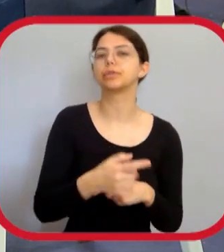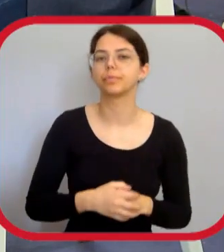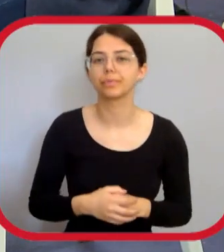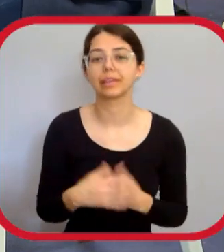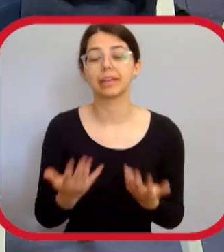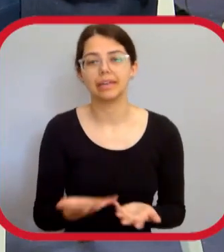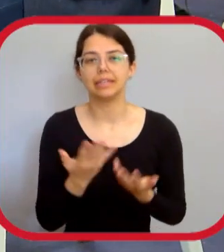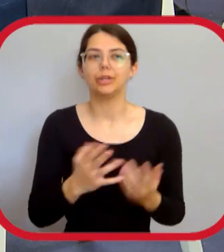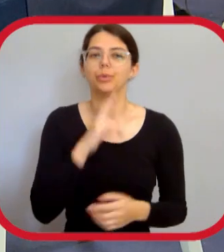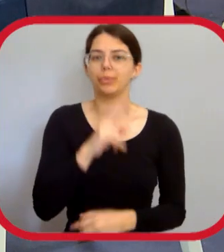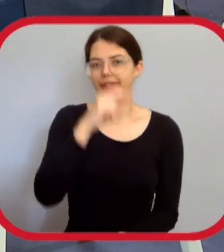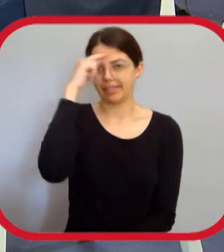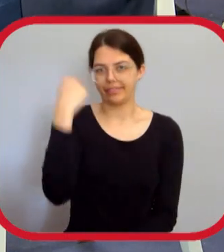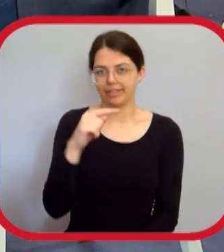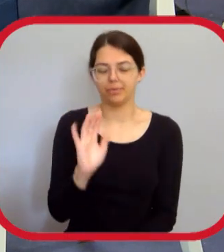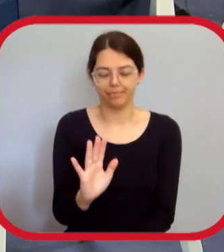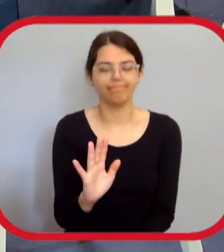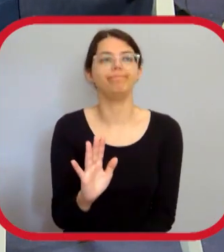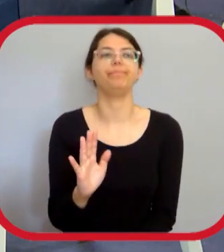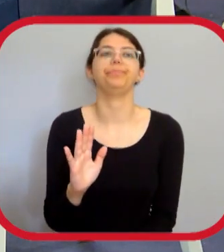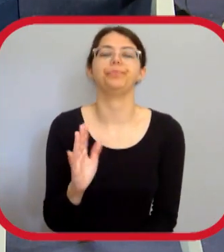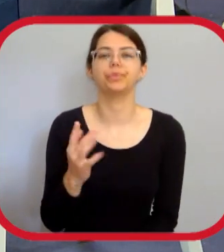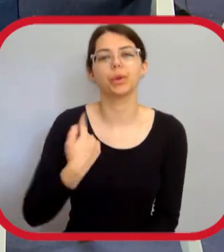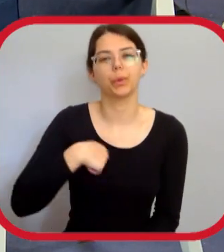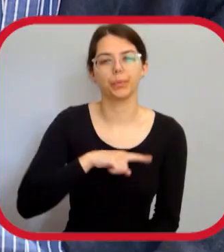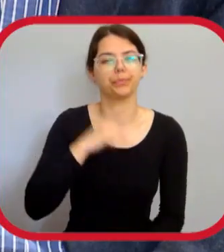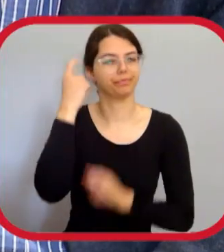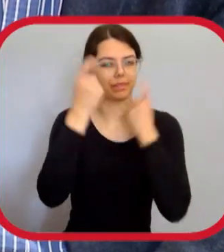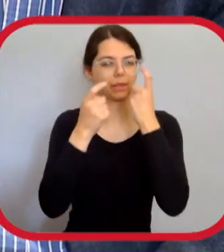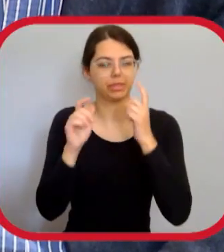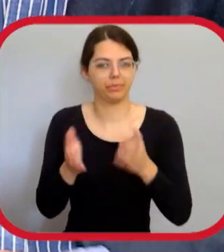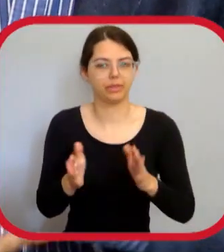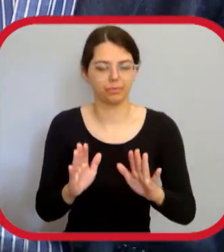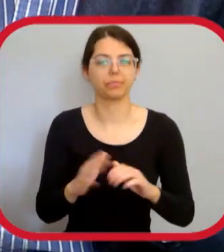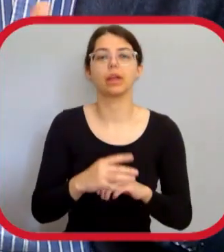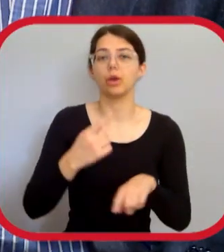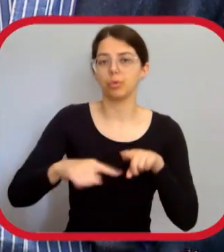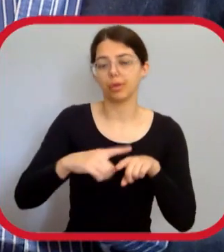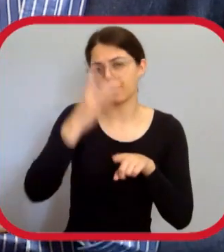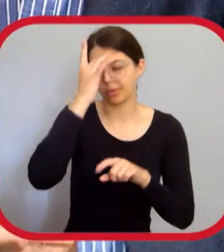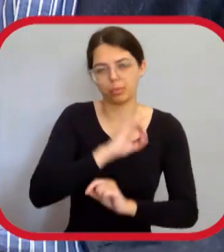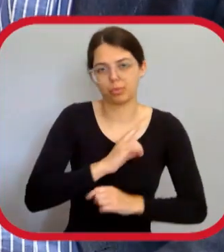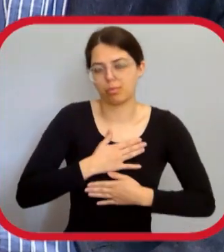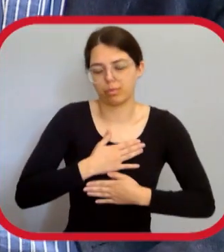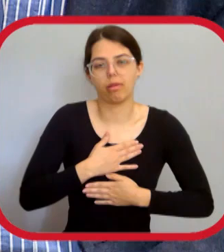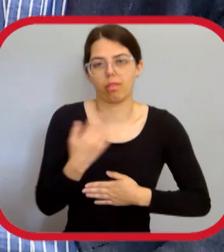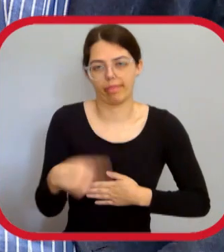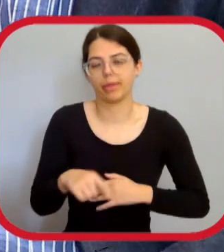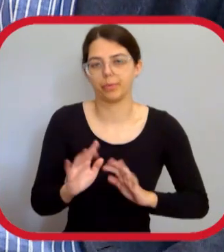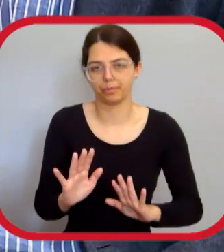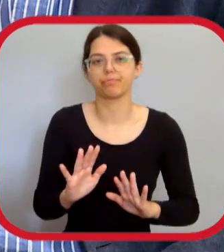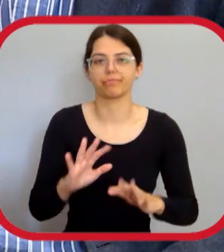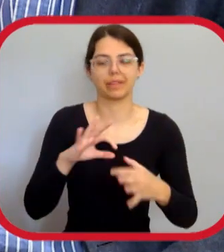É difícil de responder a isso, porque nós temos que pensar. A questão das propinas, eu tenho uma opinião muito pessoal